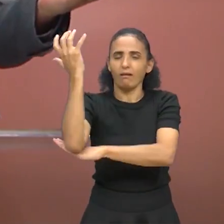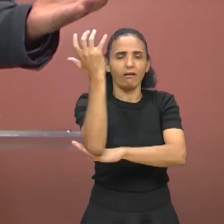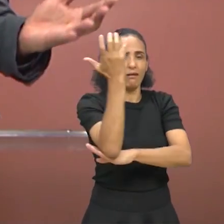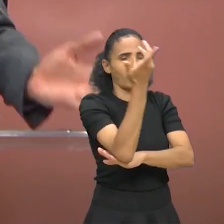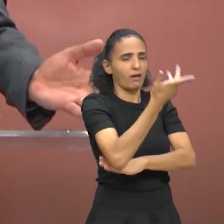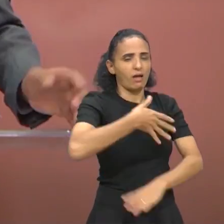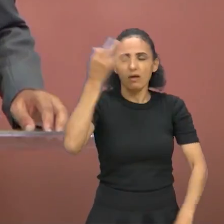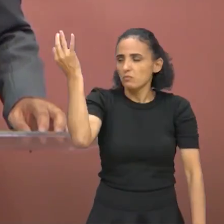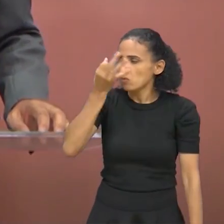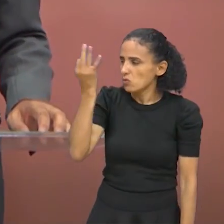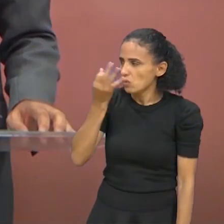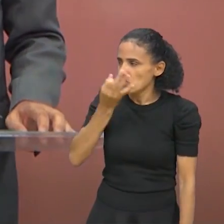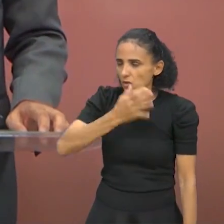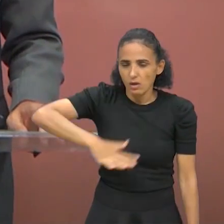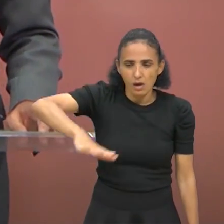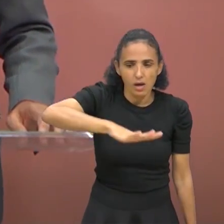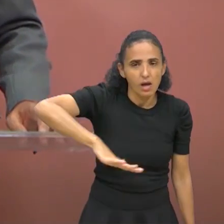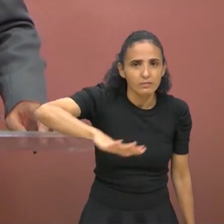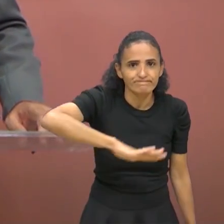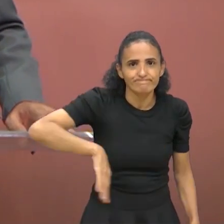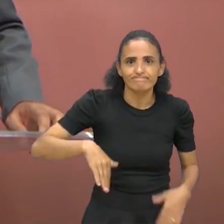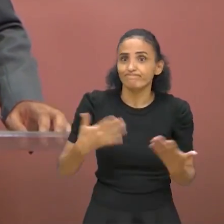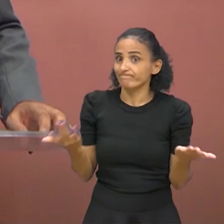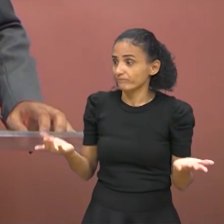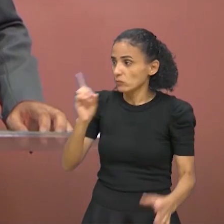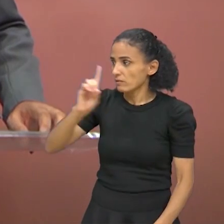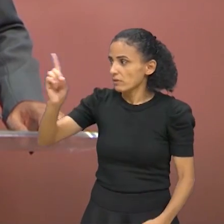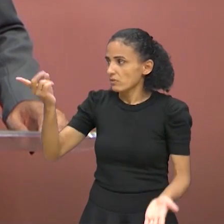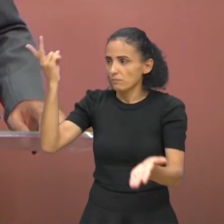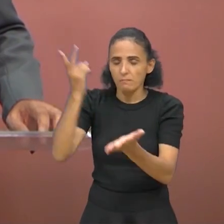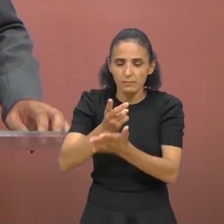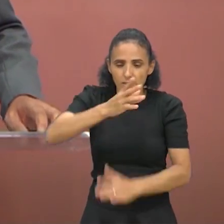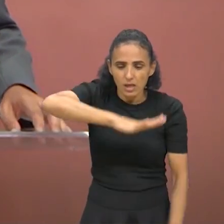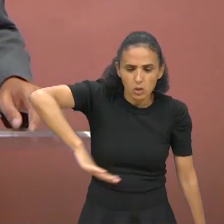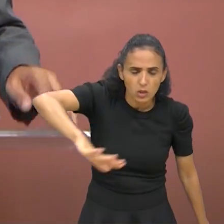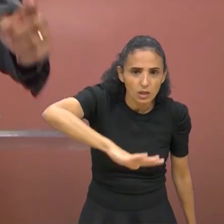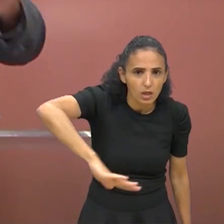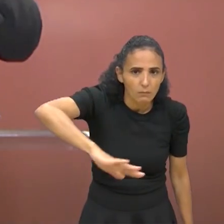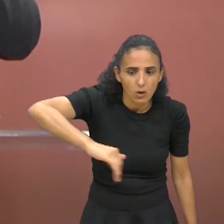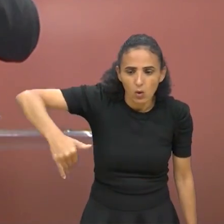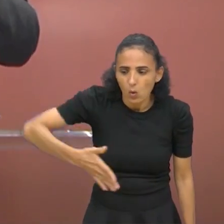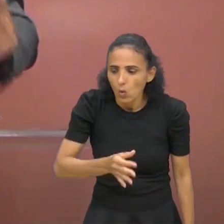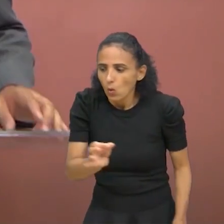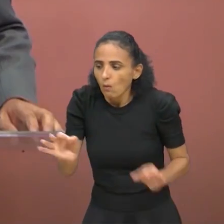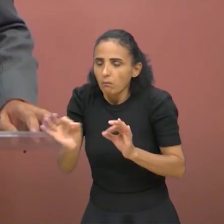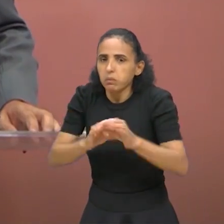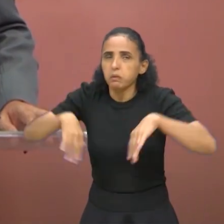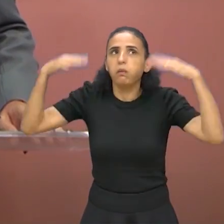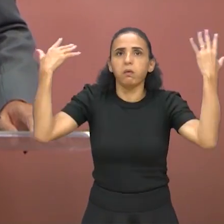em meio ao deserto. Mas Deus permitiu que eles passassem por